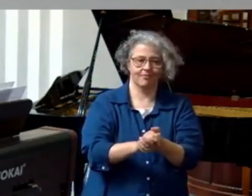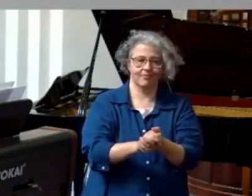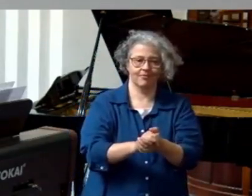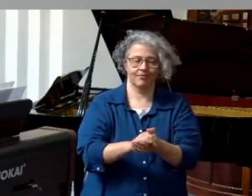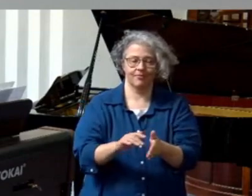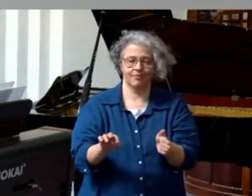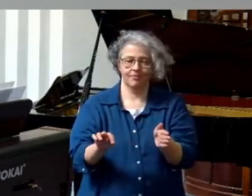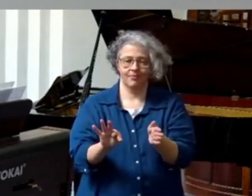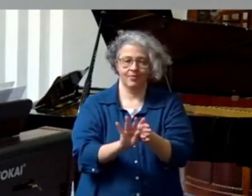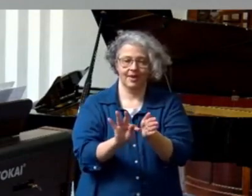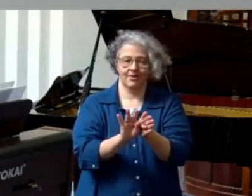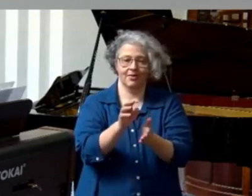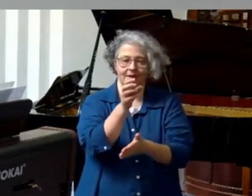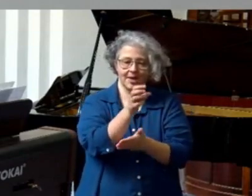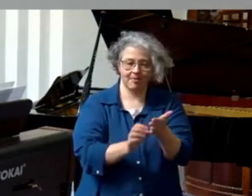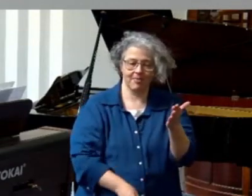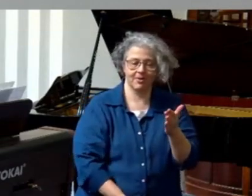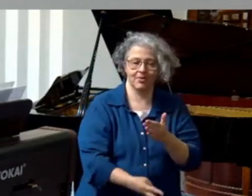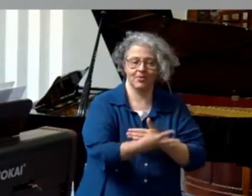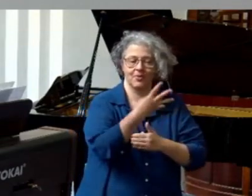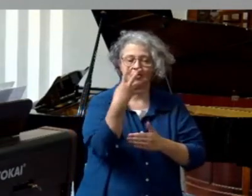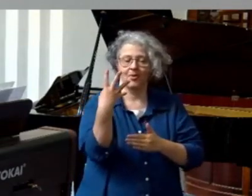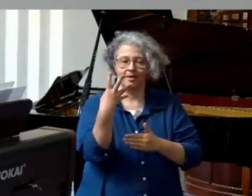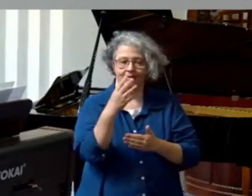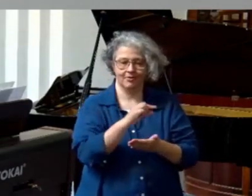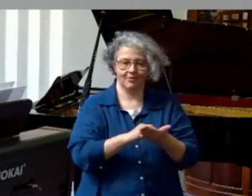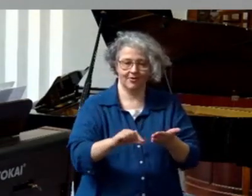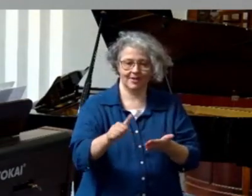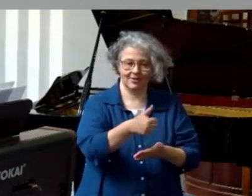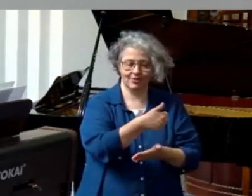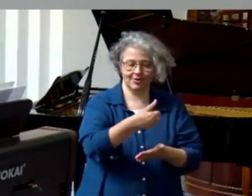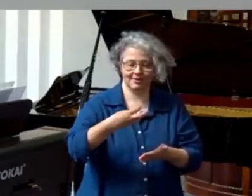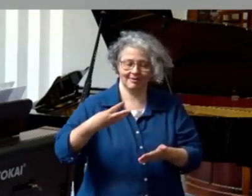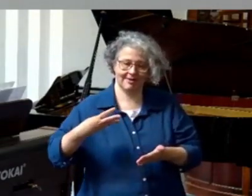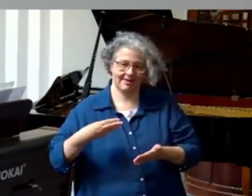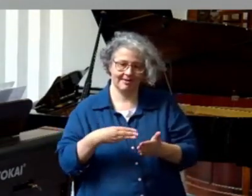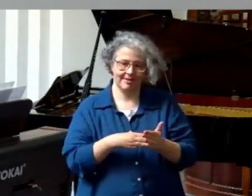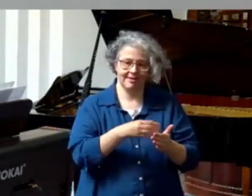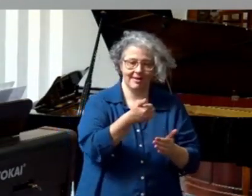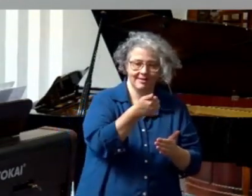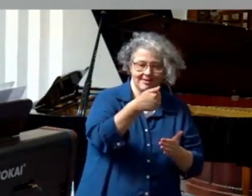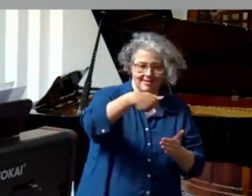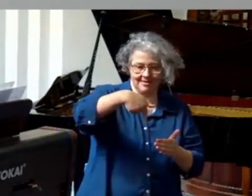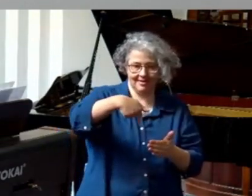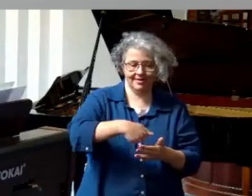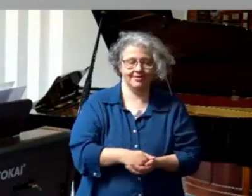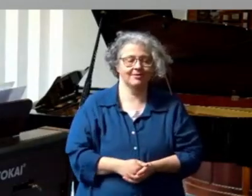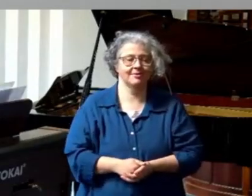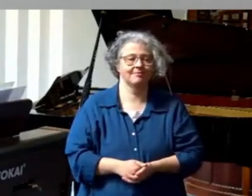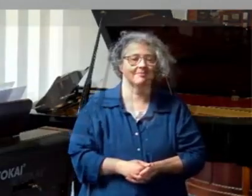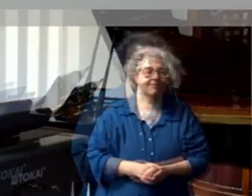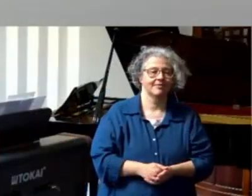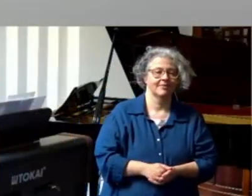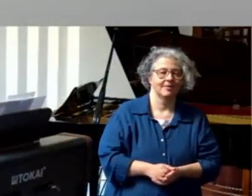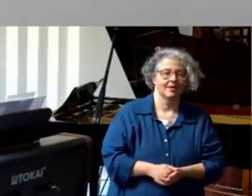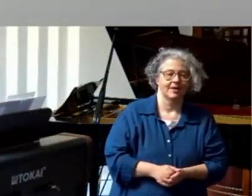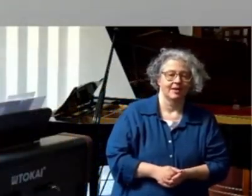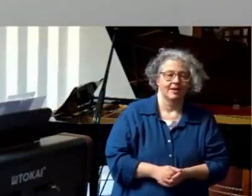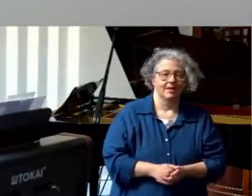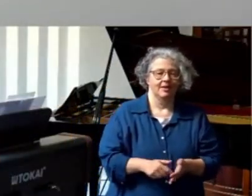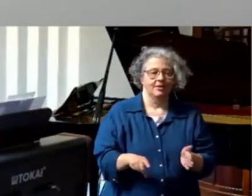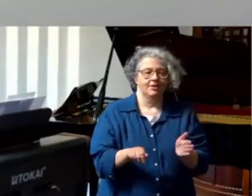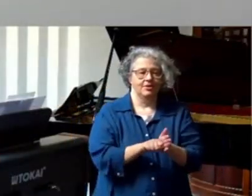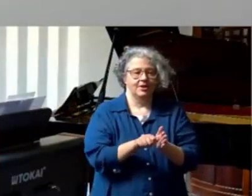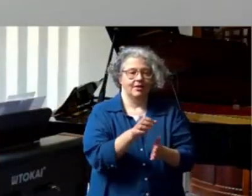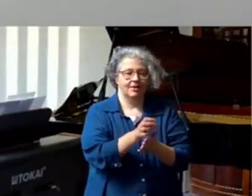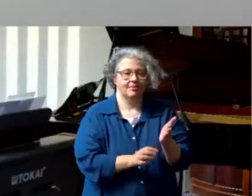Tiago, capítulo 4, versículos 13 a 17. Tiago, capítulo 4, versículos 13